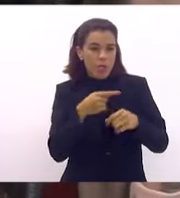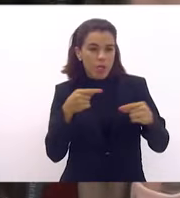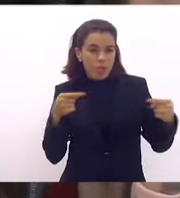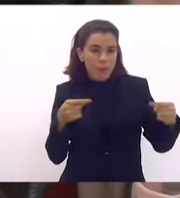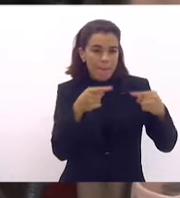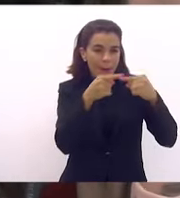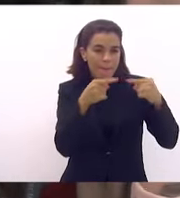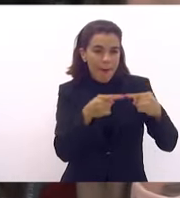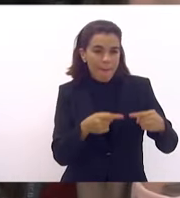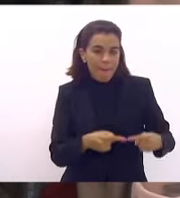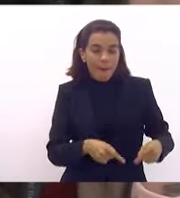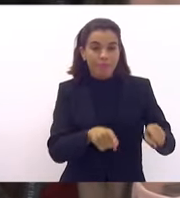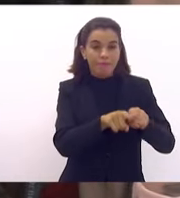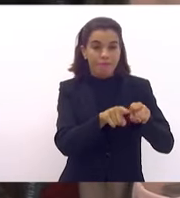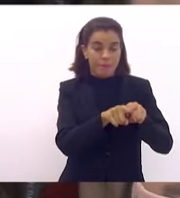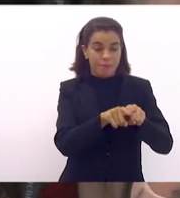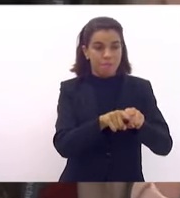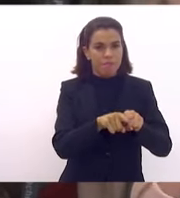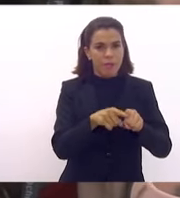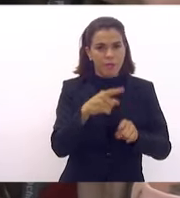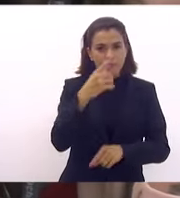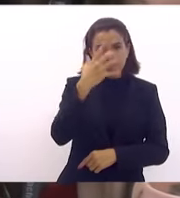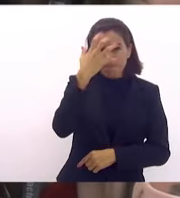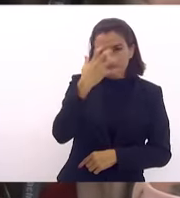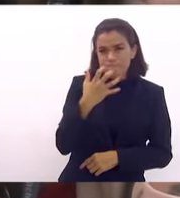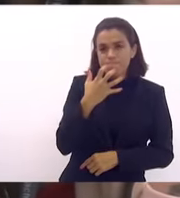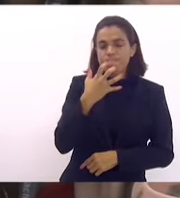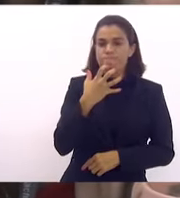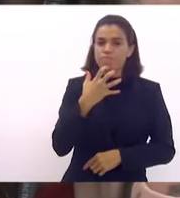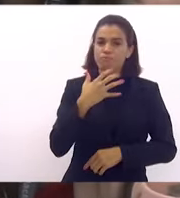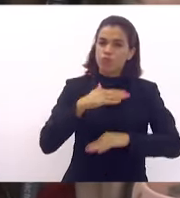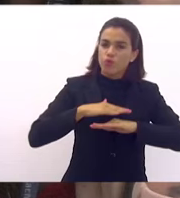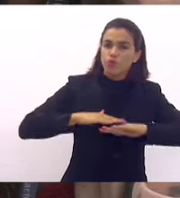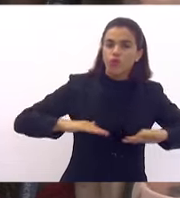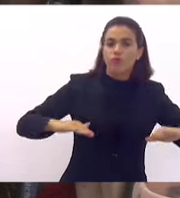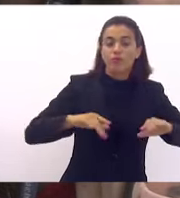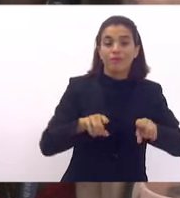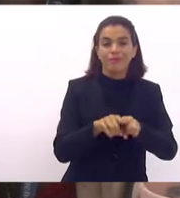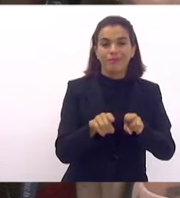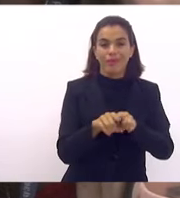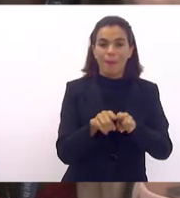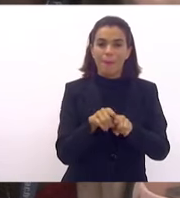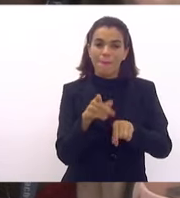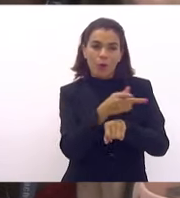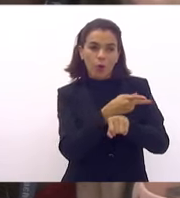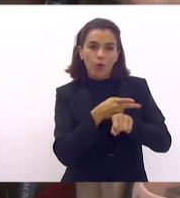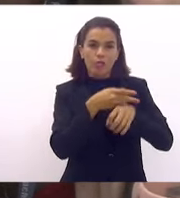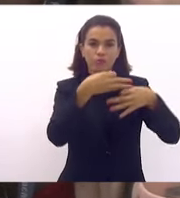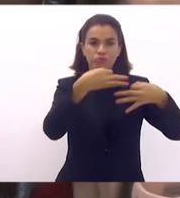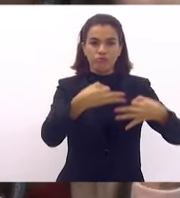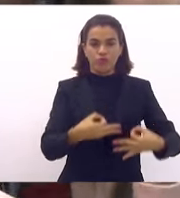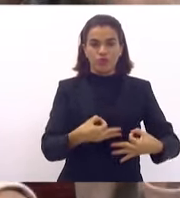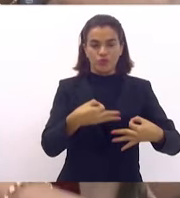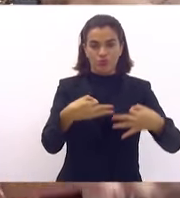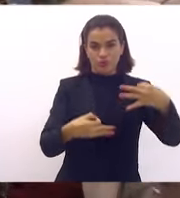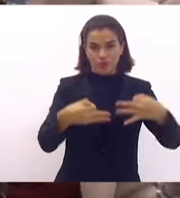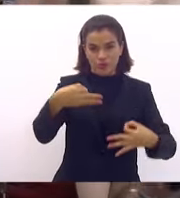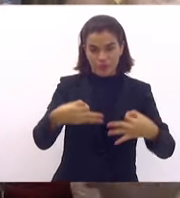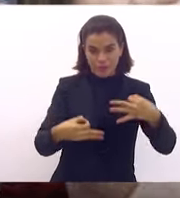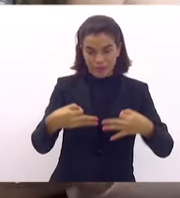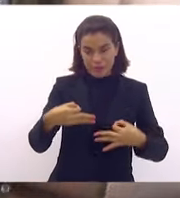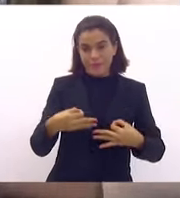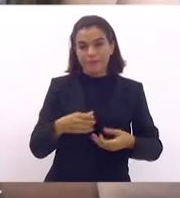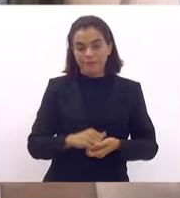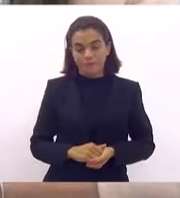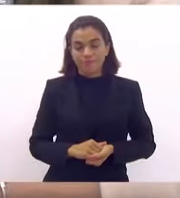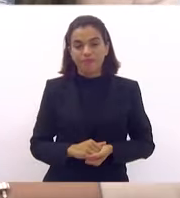sua serenidade, a firmeza também quando é necessário e a justiça. Eu acho que isso faz, de fato, Vossa